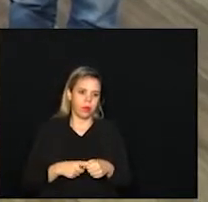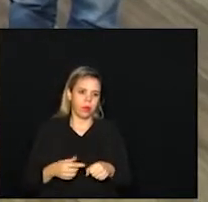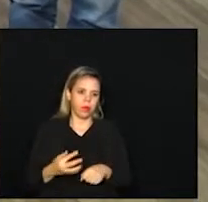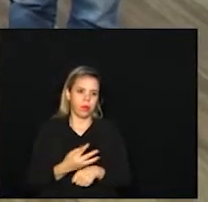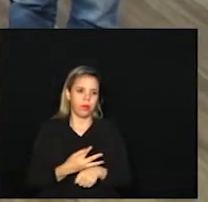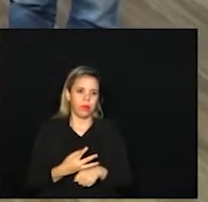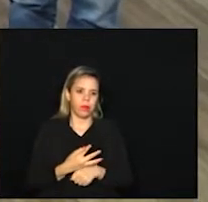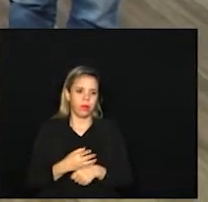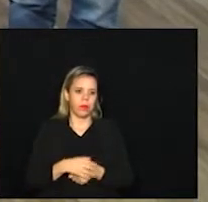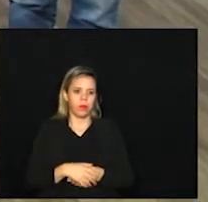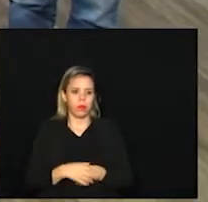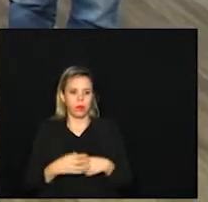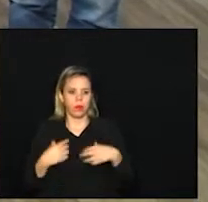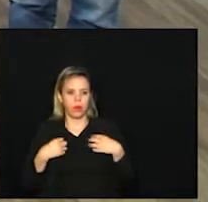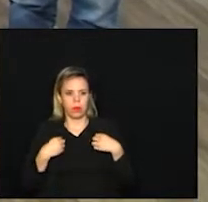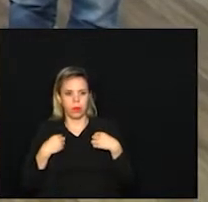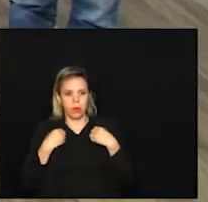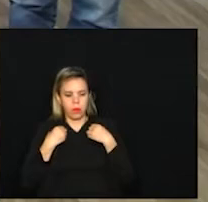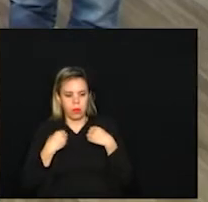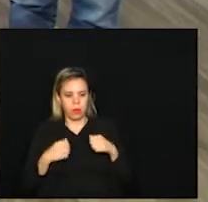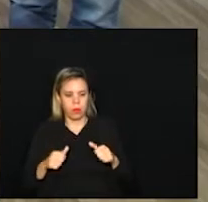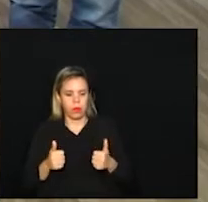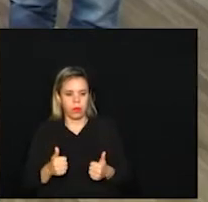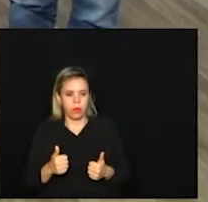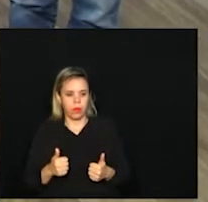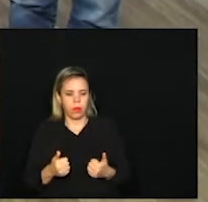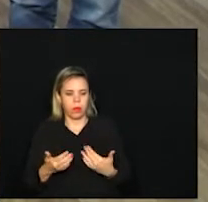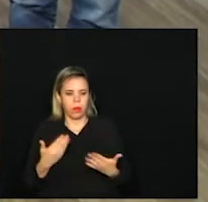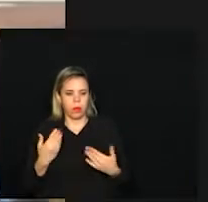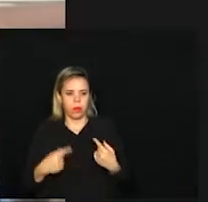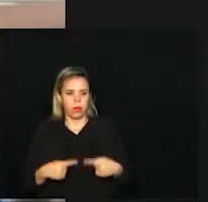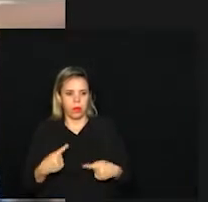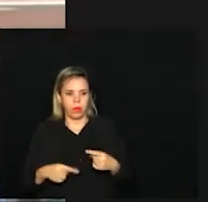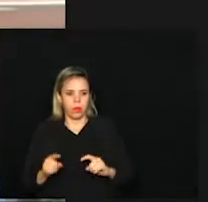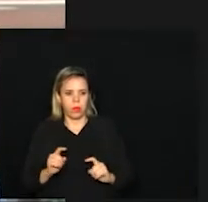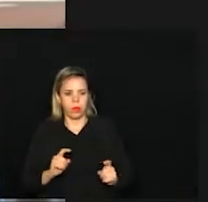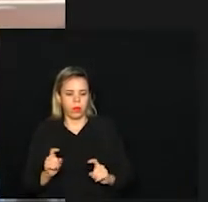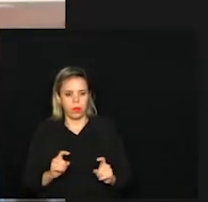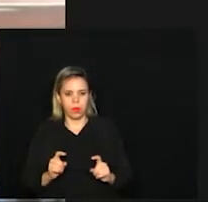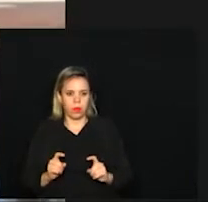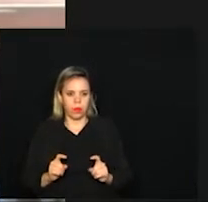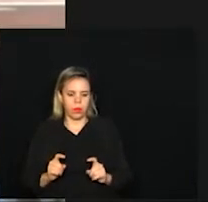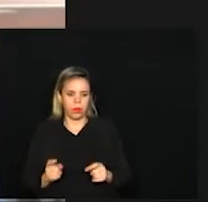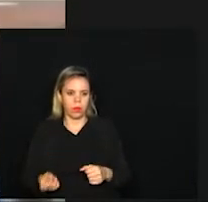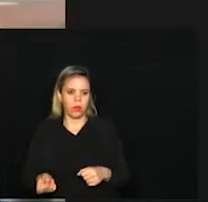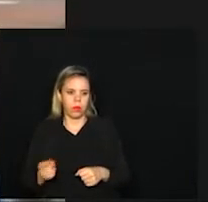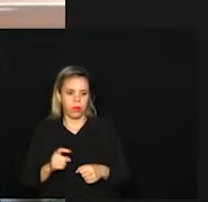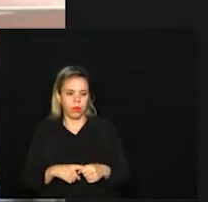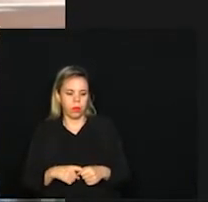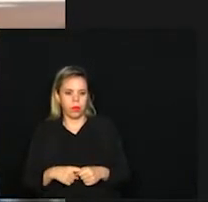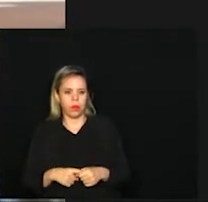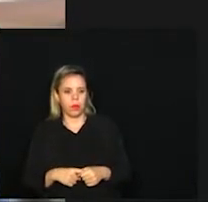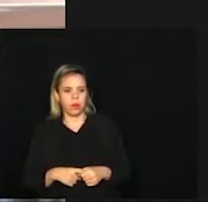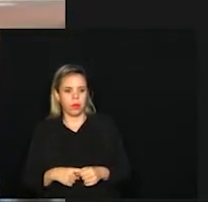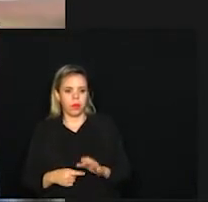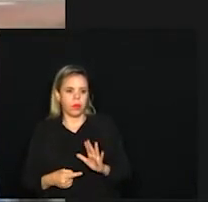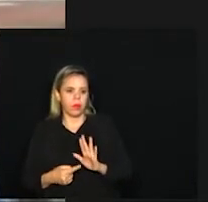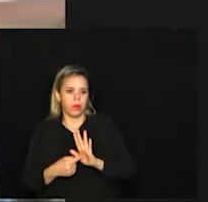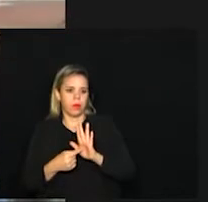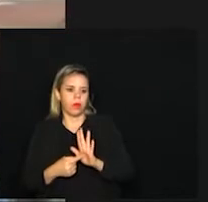recesso o positivo nós vamos discutir nessa reunião na volta do recesso né